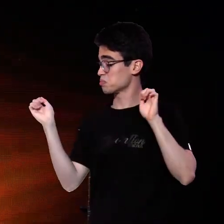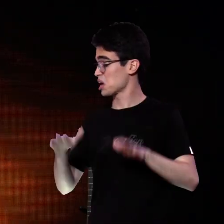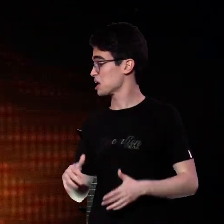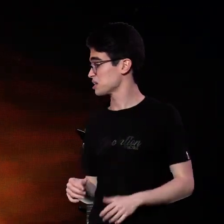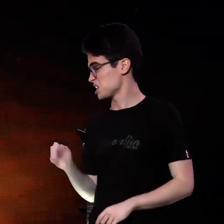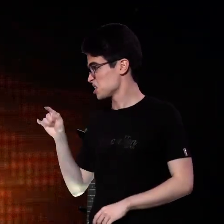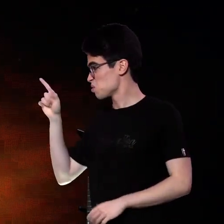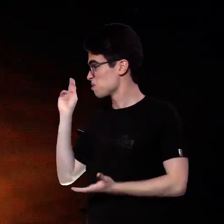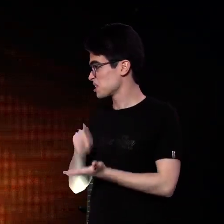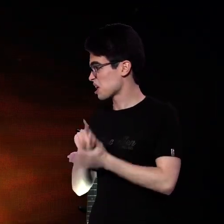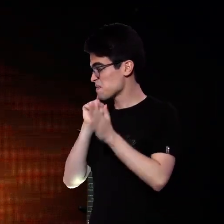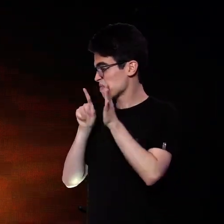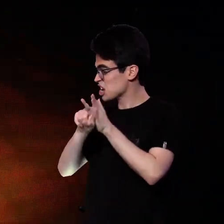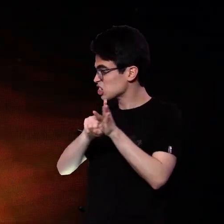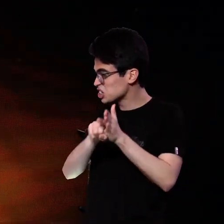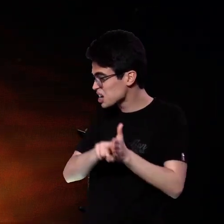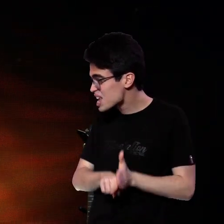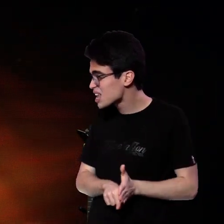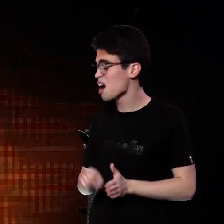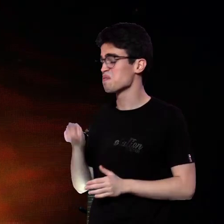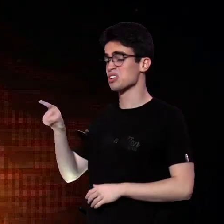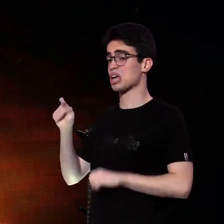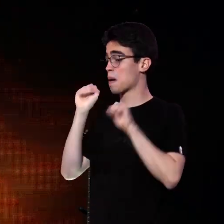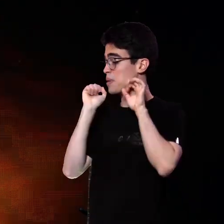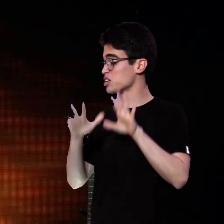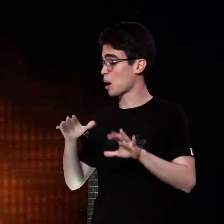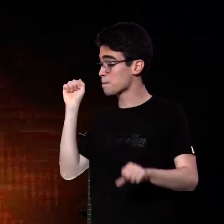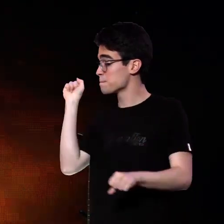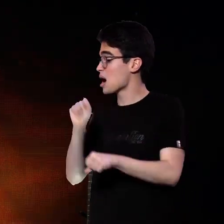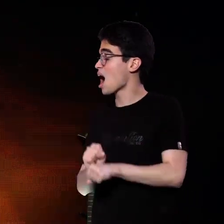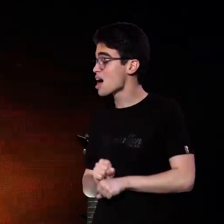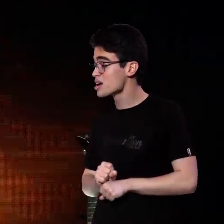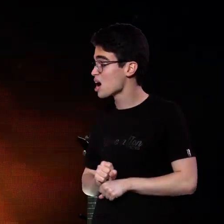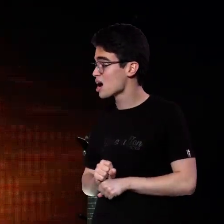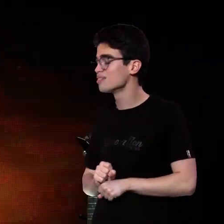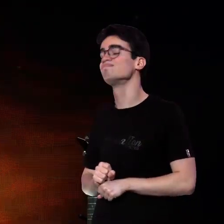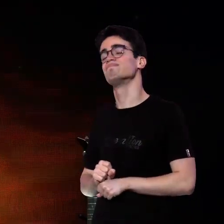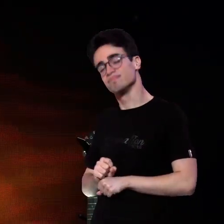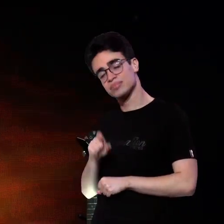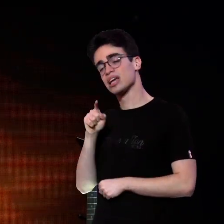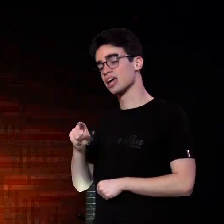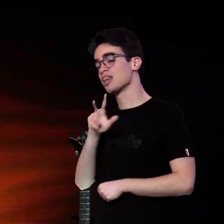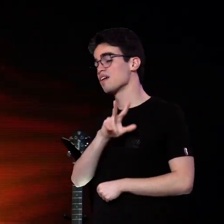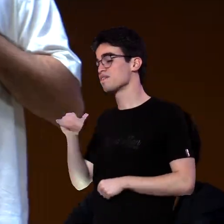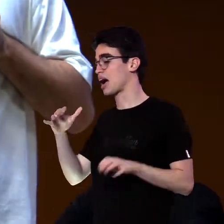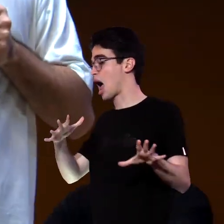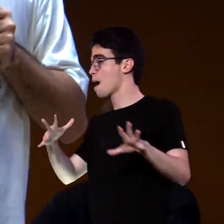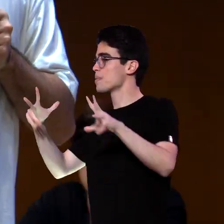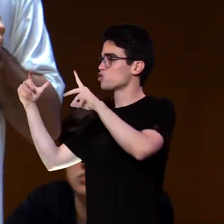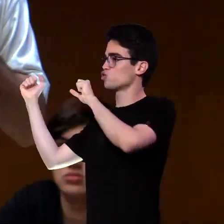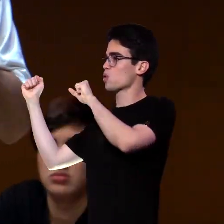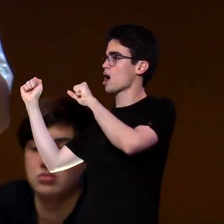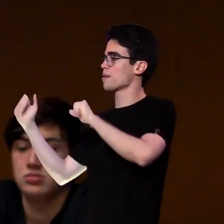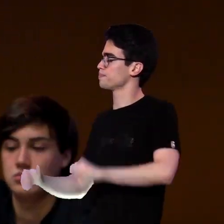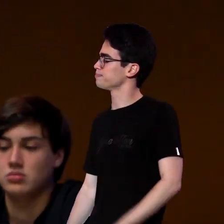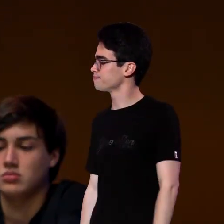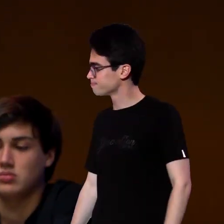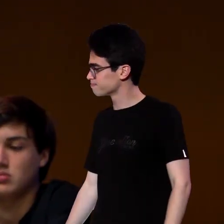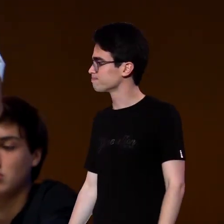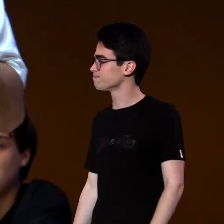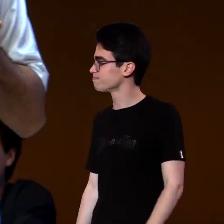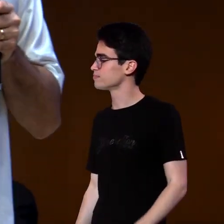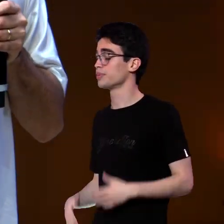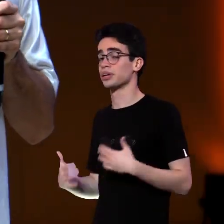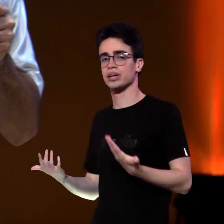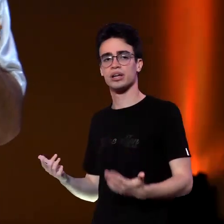uma investigação na vida dele e parar de abençoar a vida dele, ele vai começar a te amaldiçoar. Então